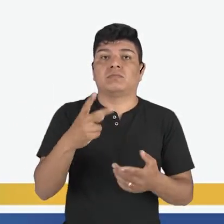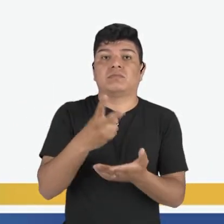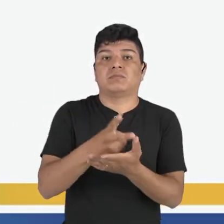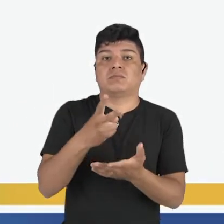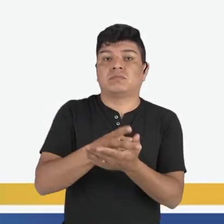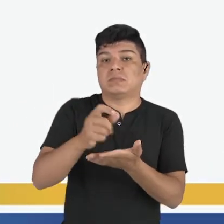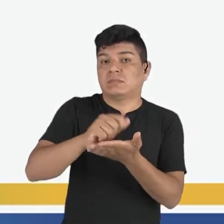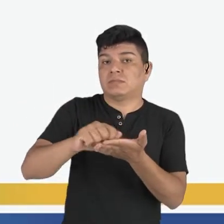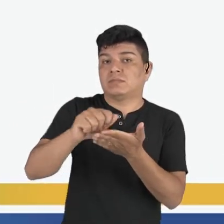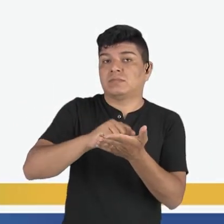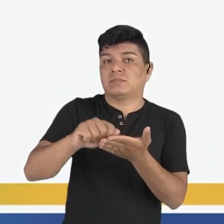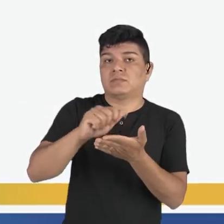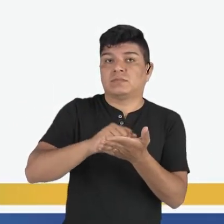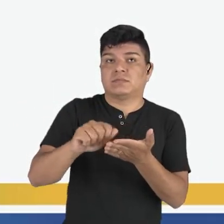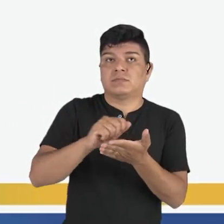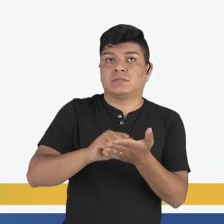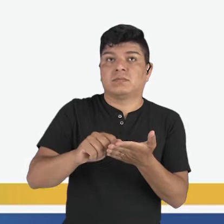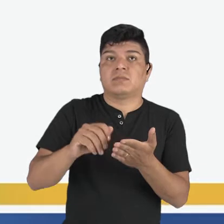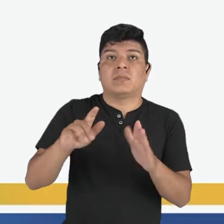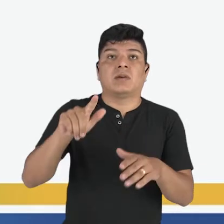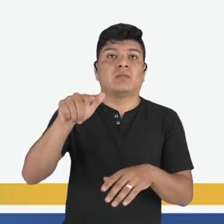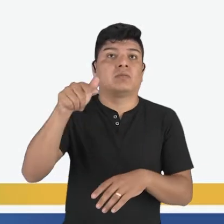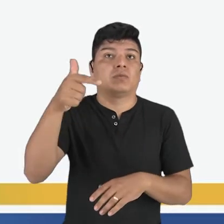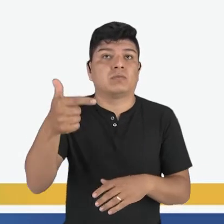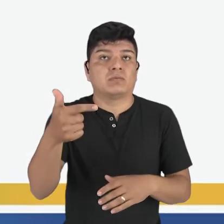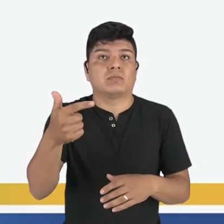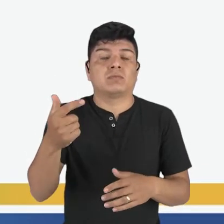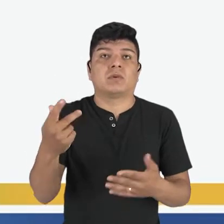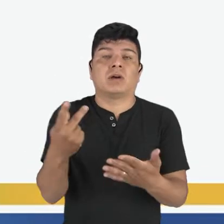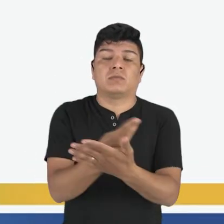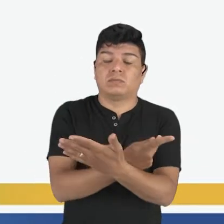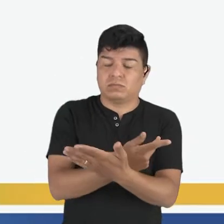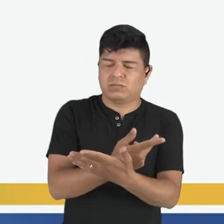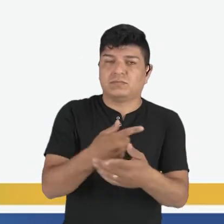serem escritas. No caso do maniqueísmo acontece isso, o